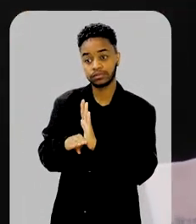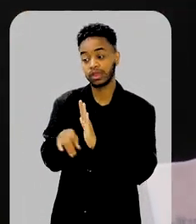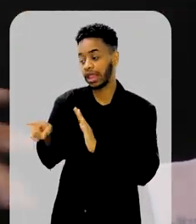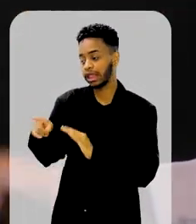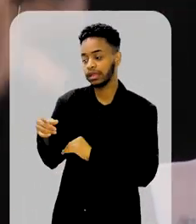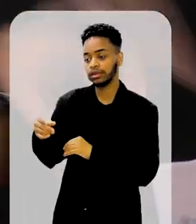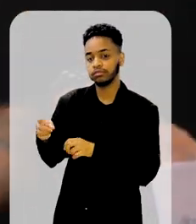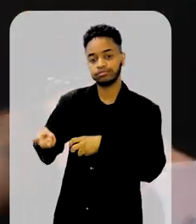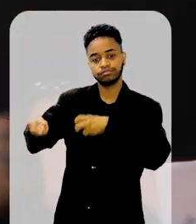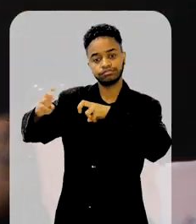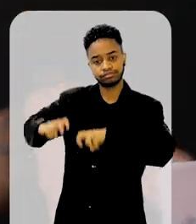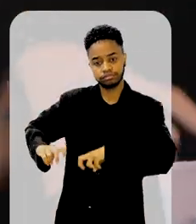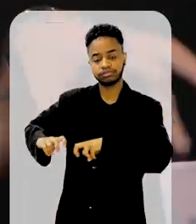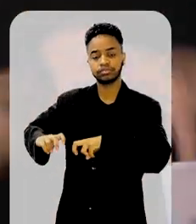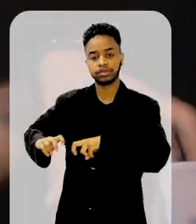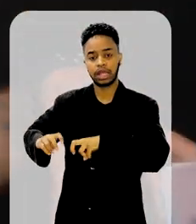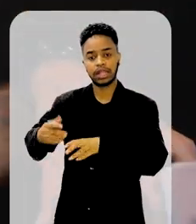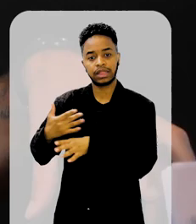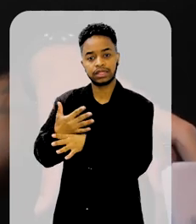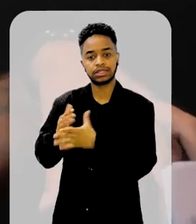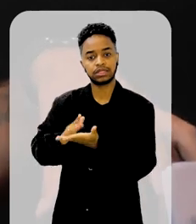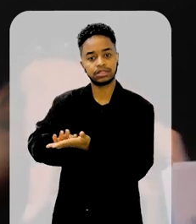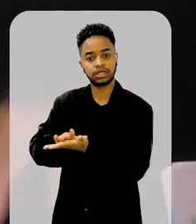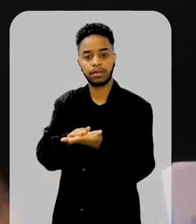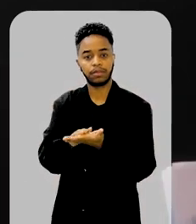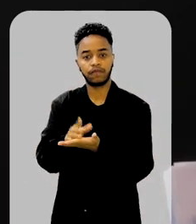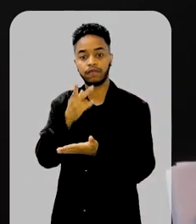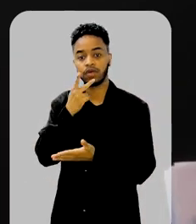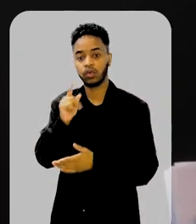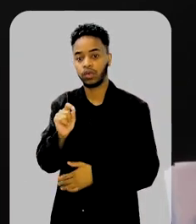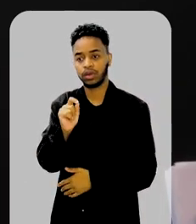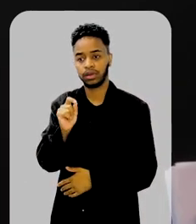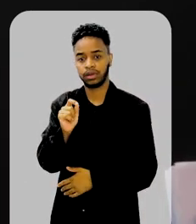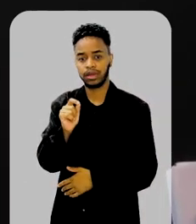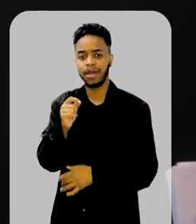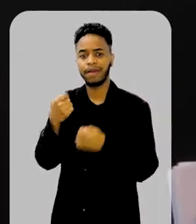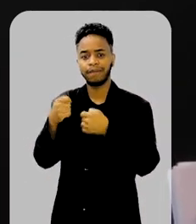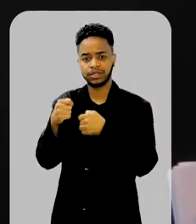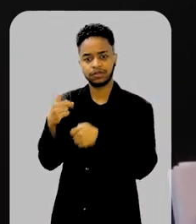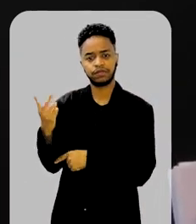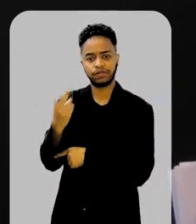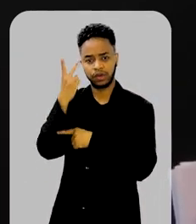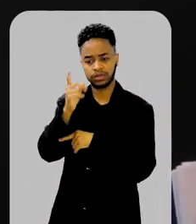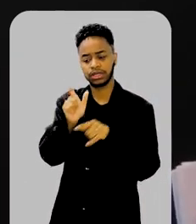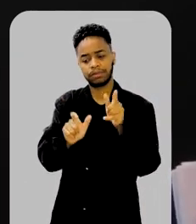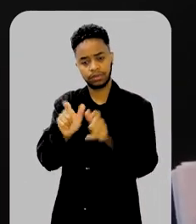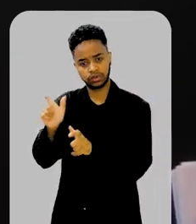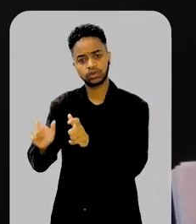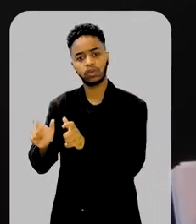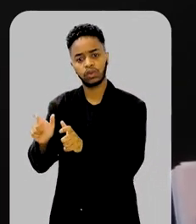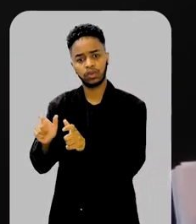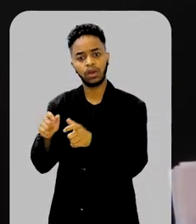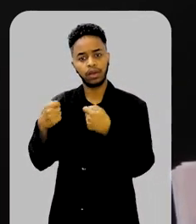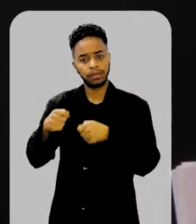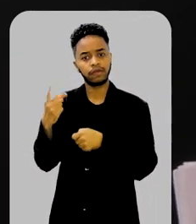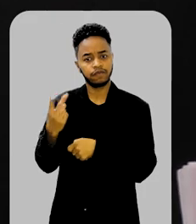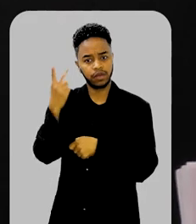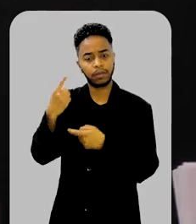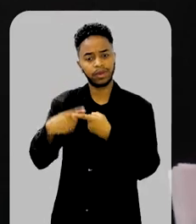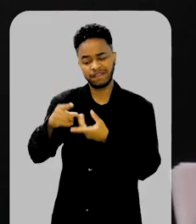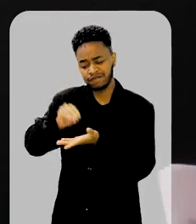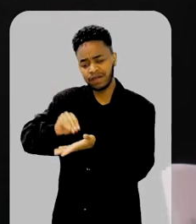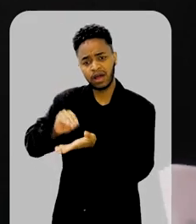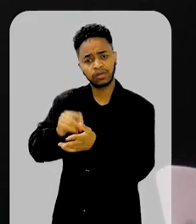e ele na ilha sentou com um dia comigo na cidade do samba e falou assim olha a gente tem que valorizar de novo as pessoas cada vez mais as pessoas